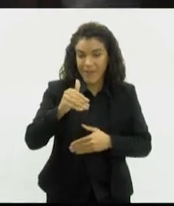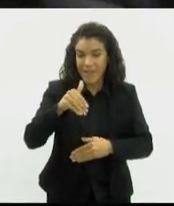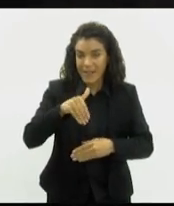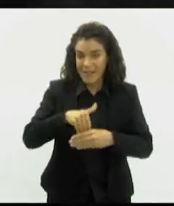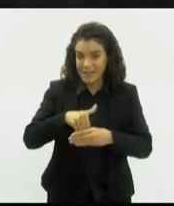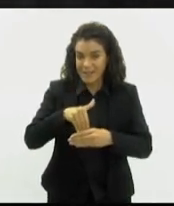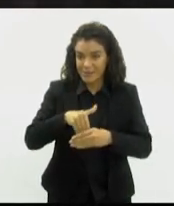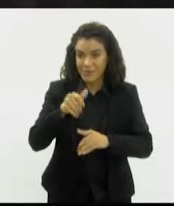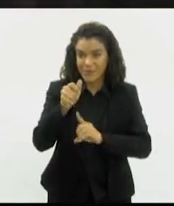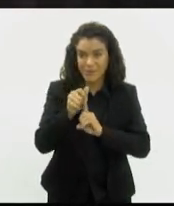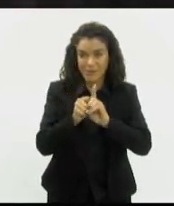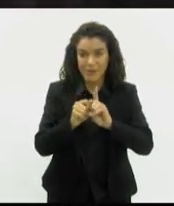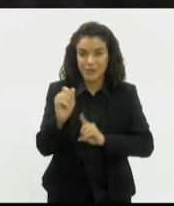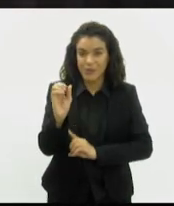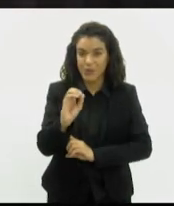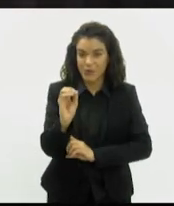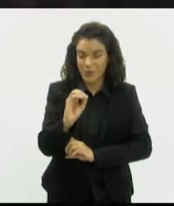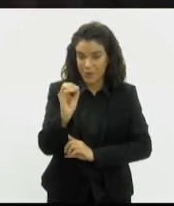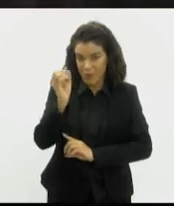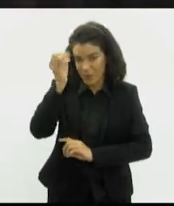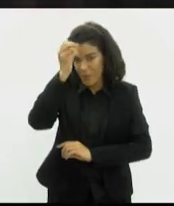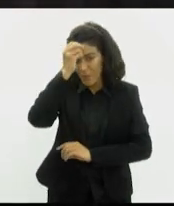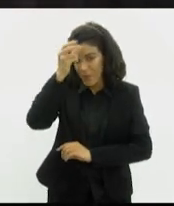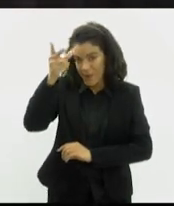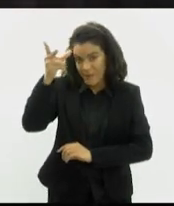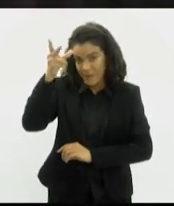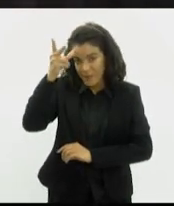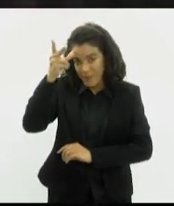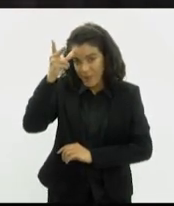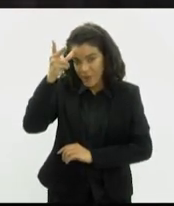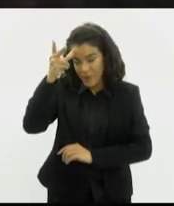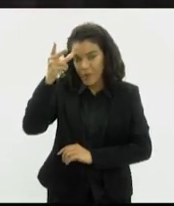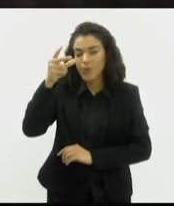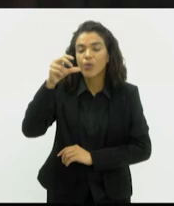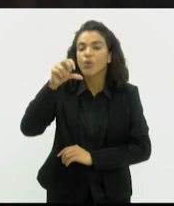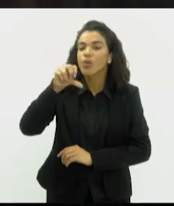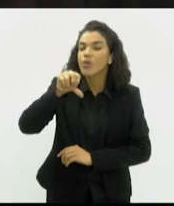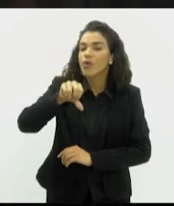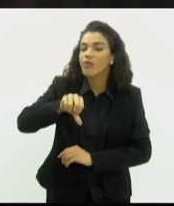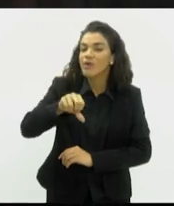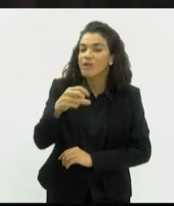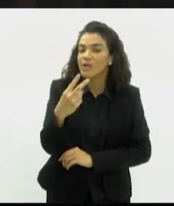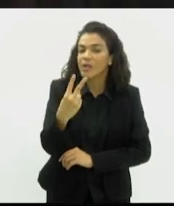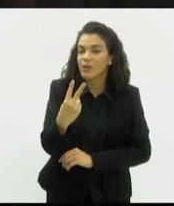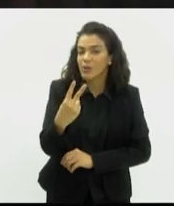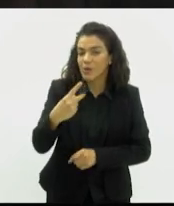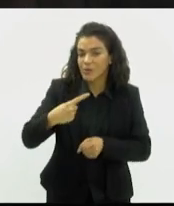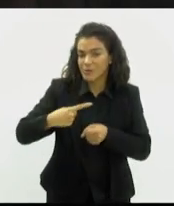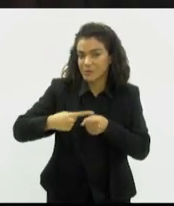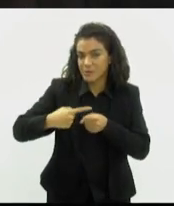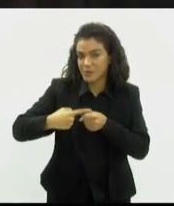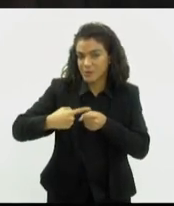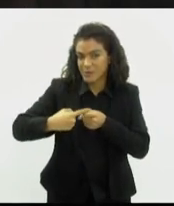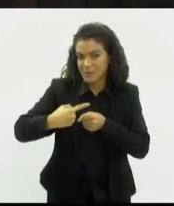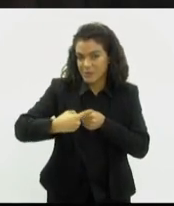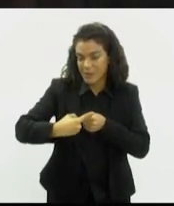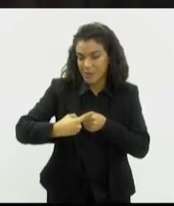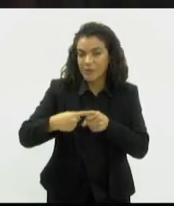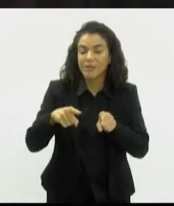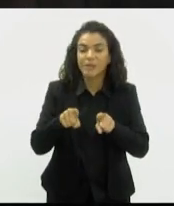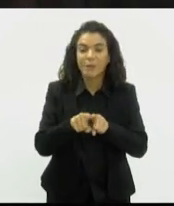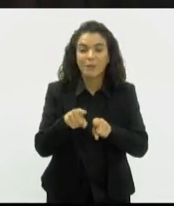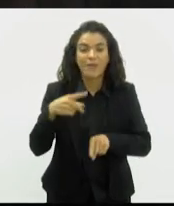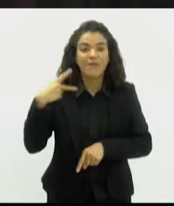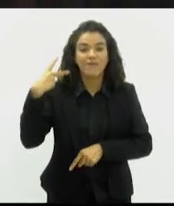outubro para prefeito de 92 municípios e vereadores